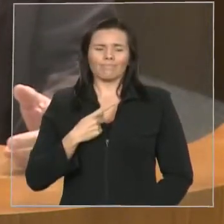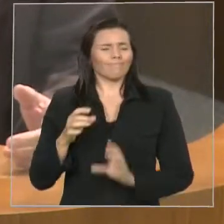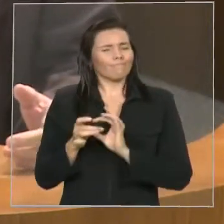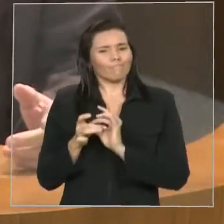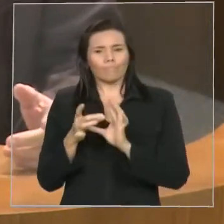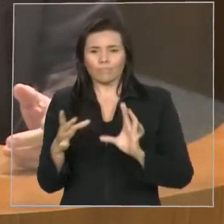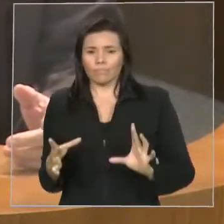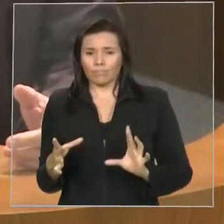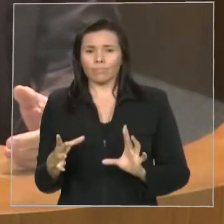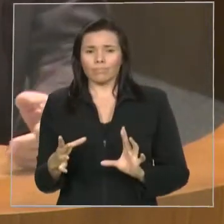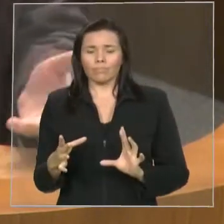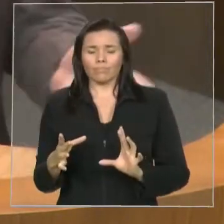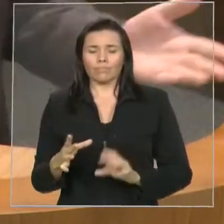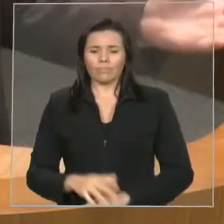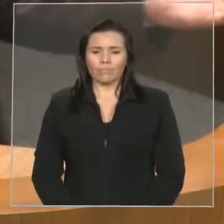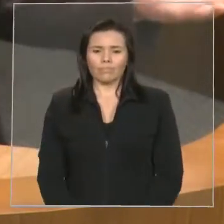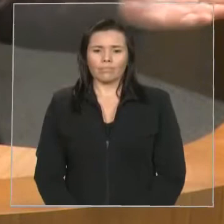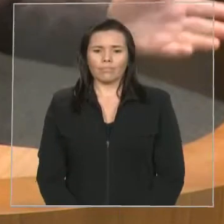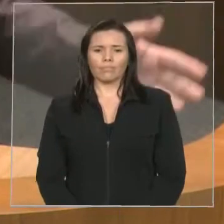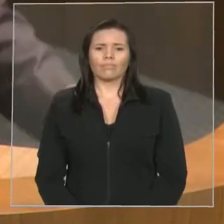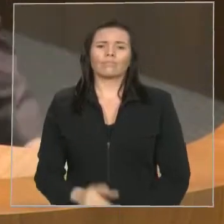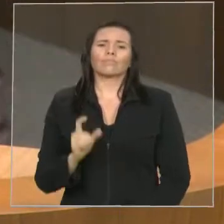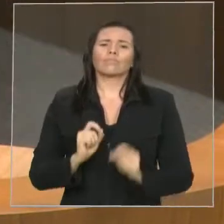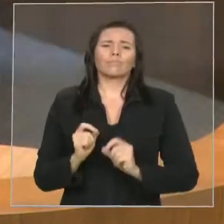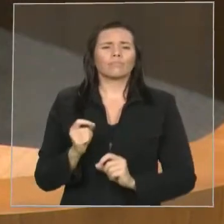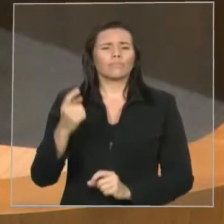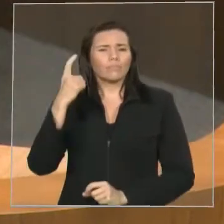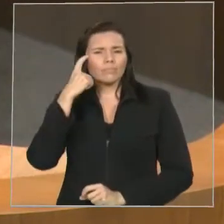faculdade de se escolher.